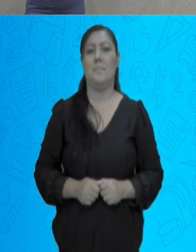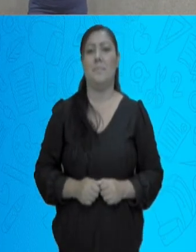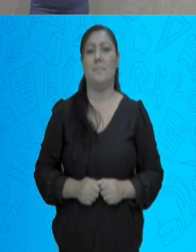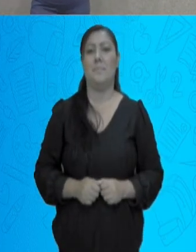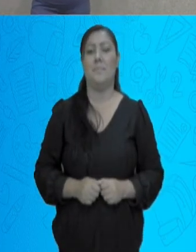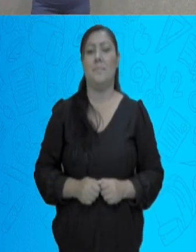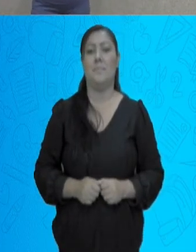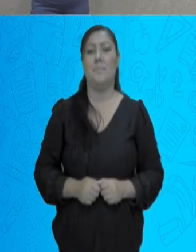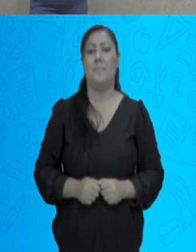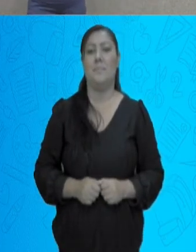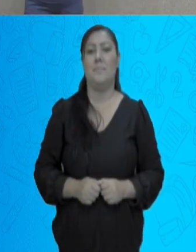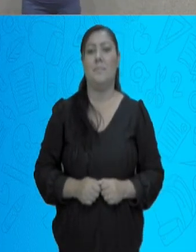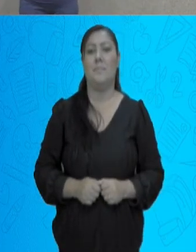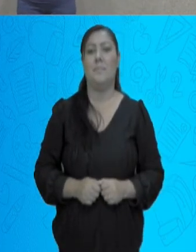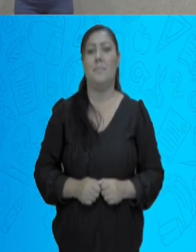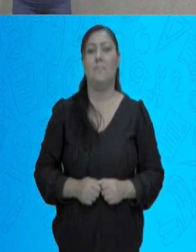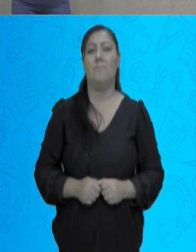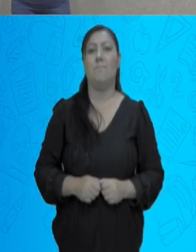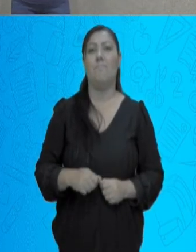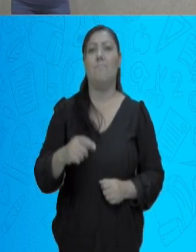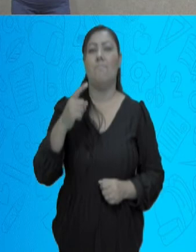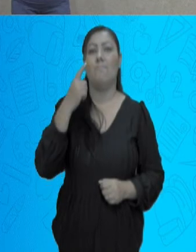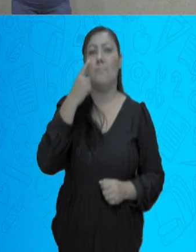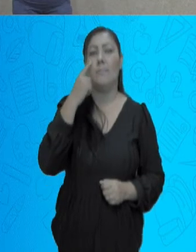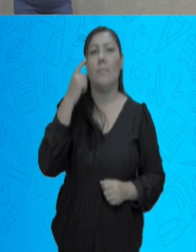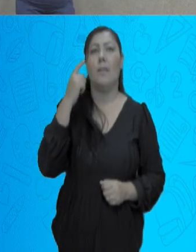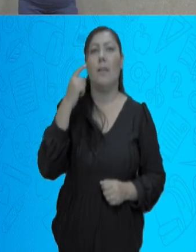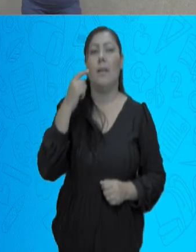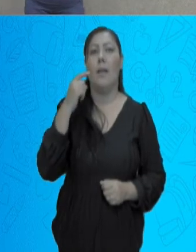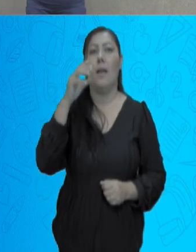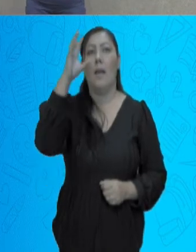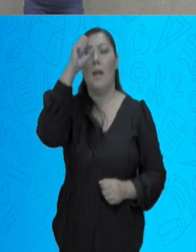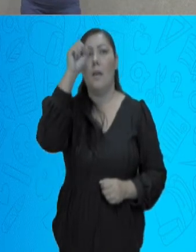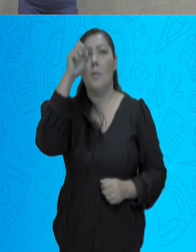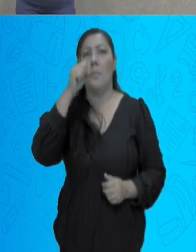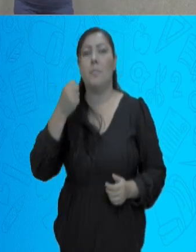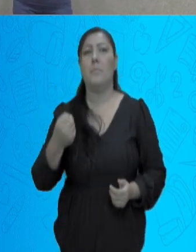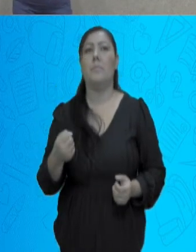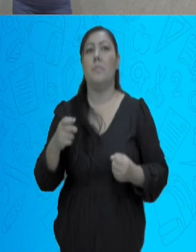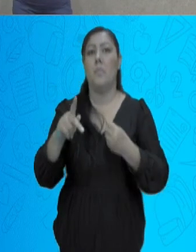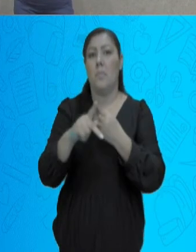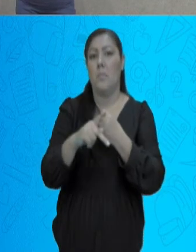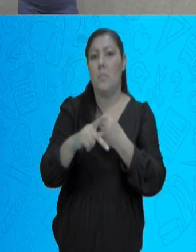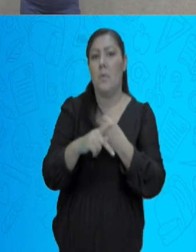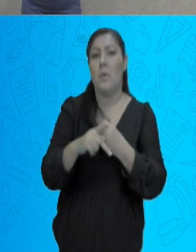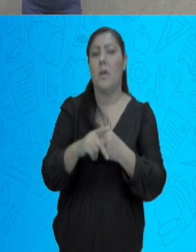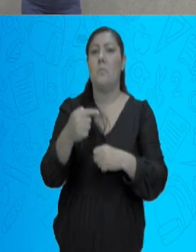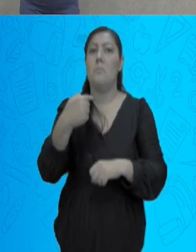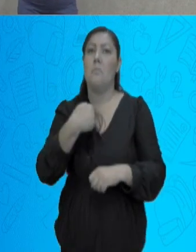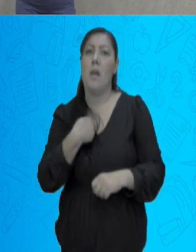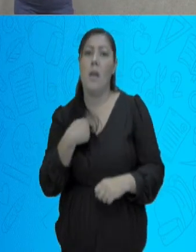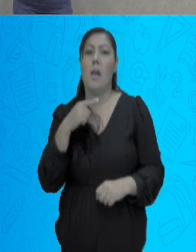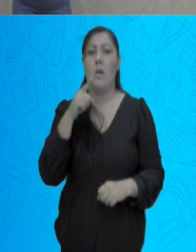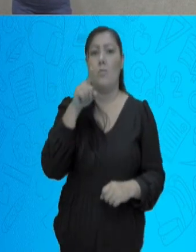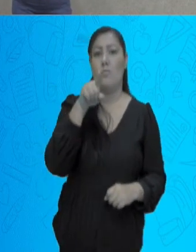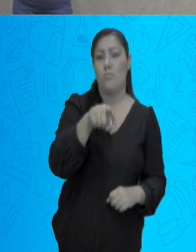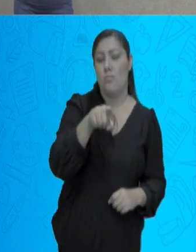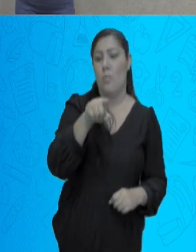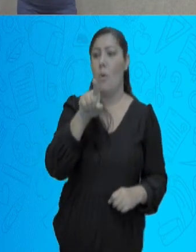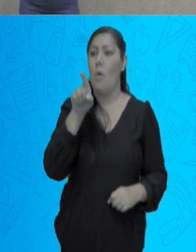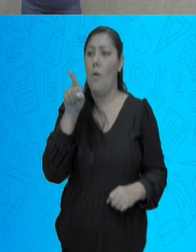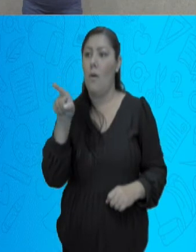caso reto. Nós observamos que os pronomes de caso reto são aqueles eu, tu, ele,